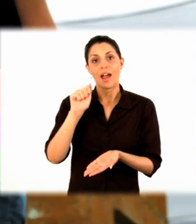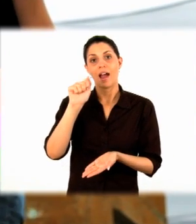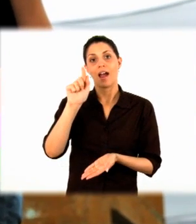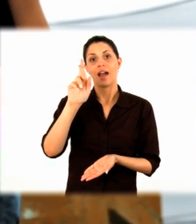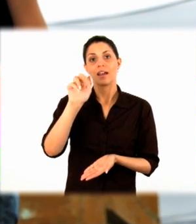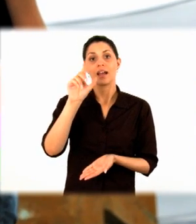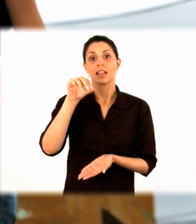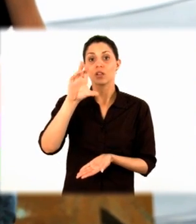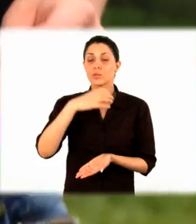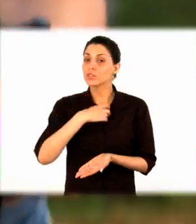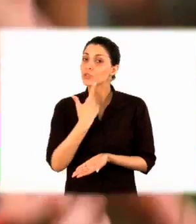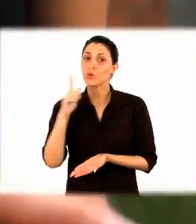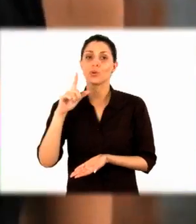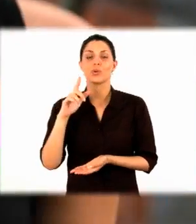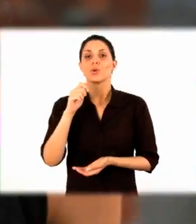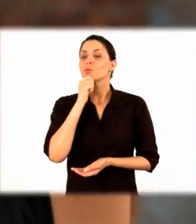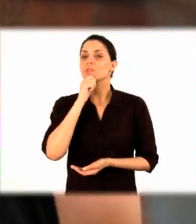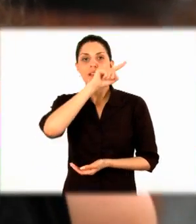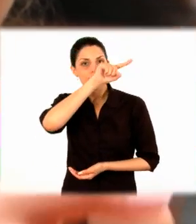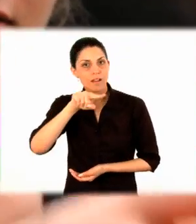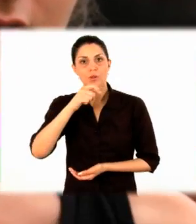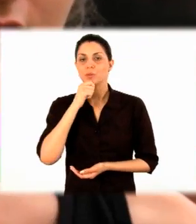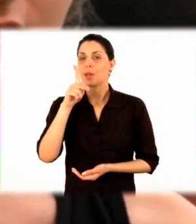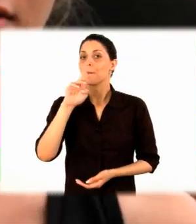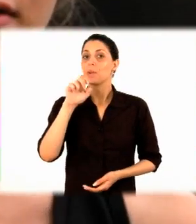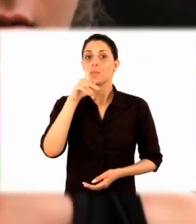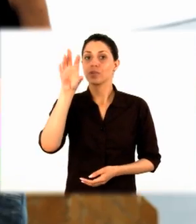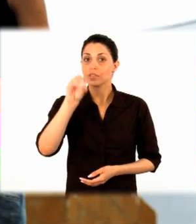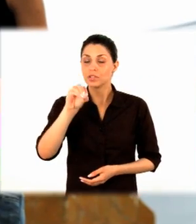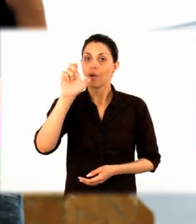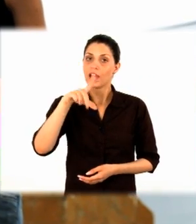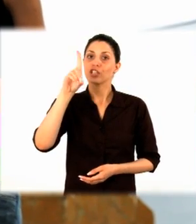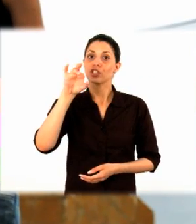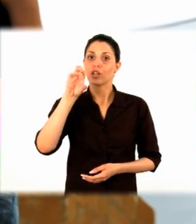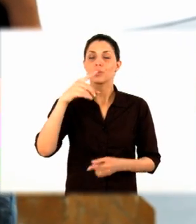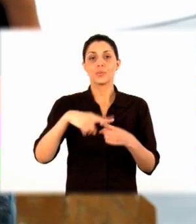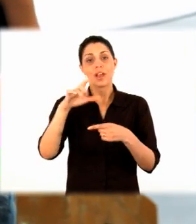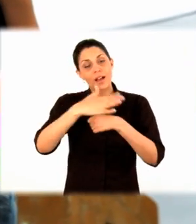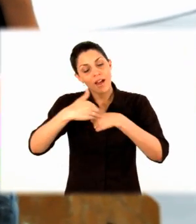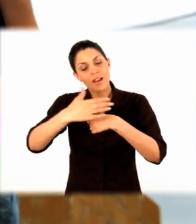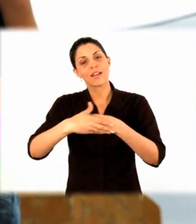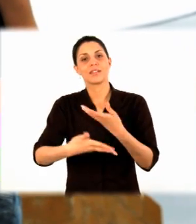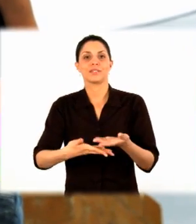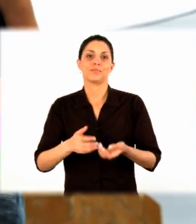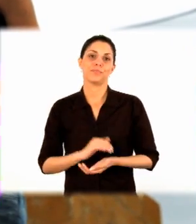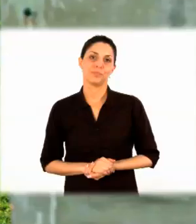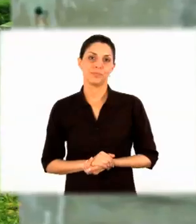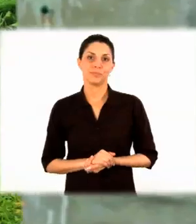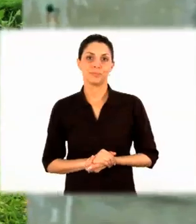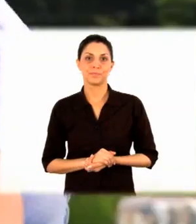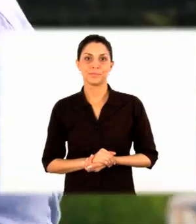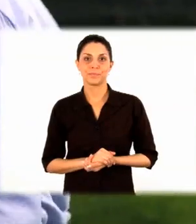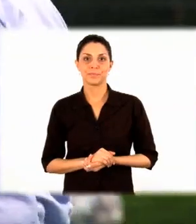que a garota ficou agradando sem a preposição, verbo transitivo direto, que significa acariciar.